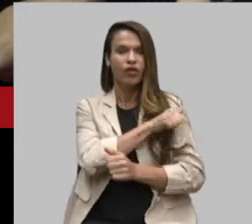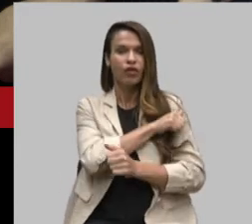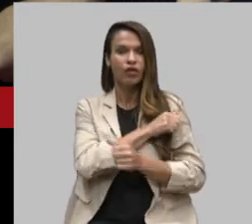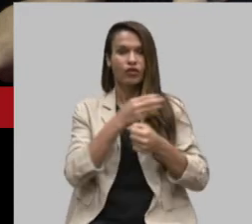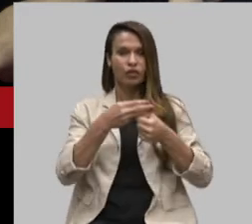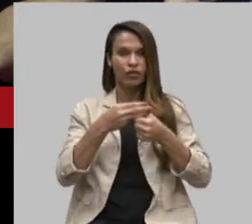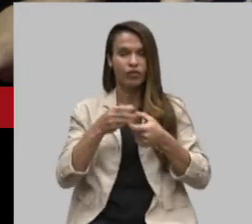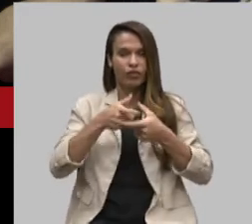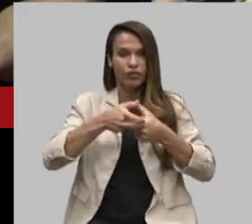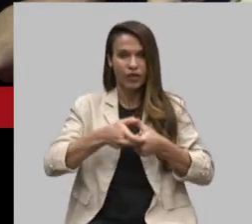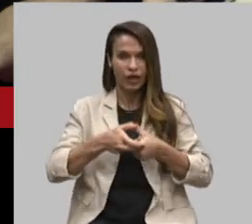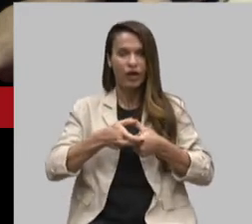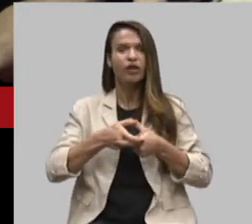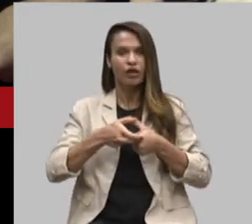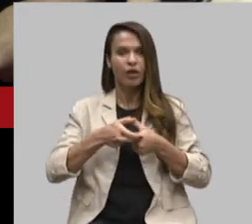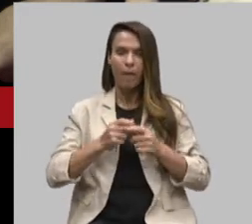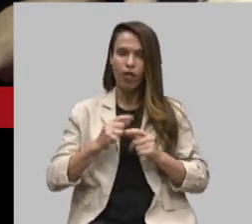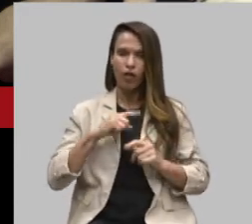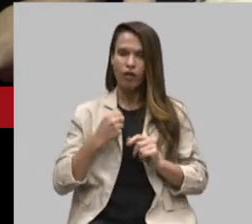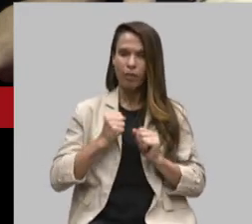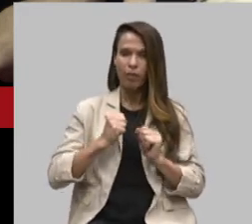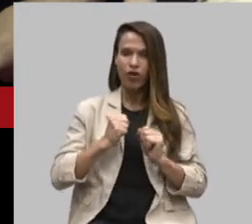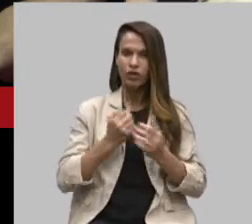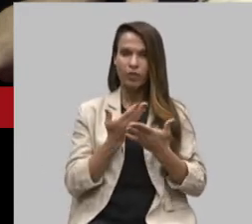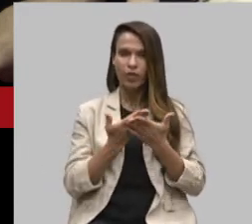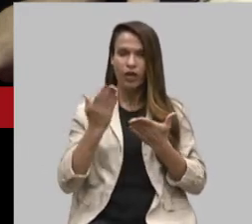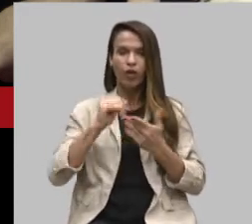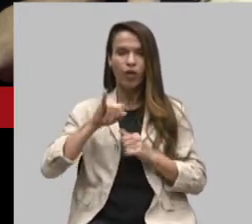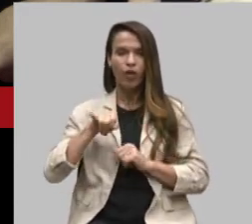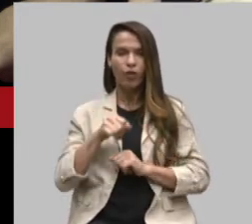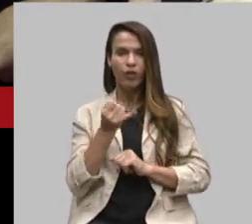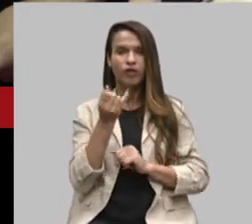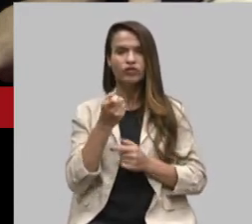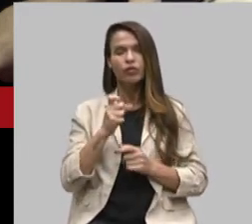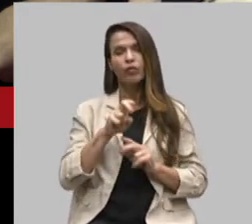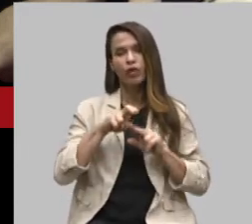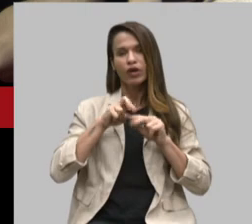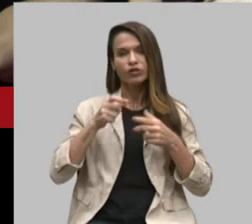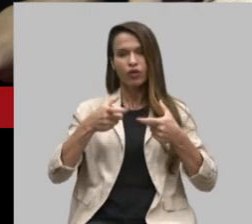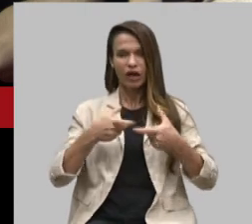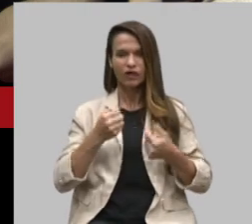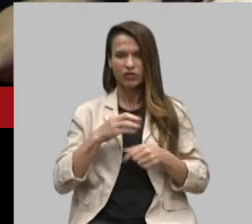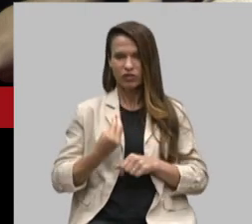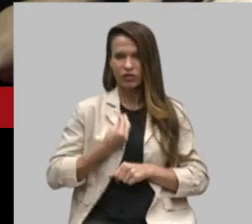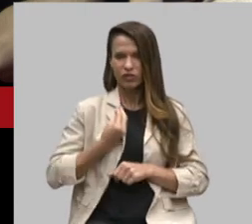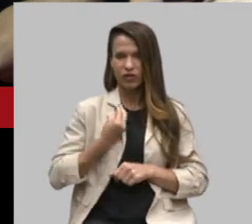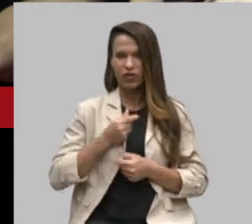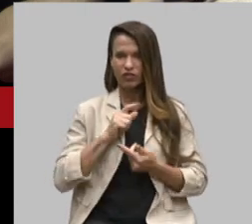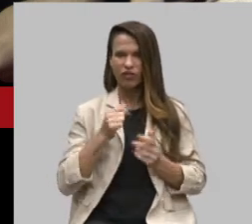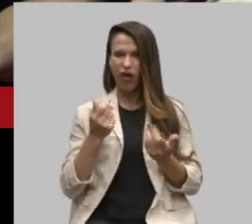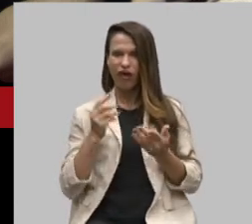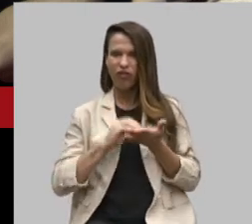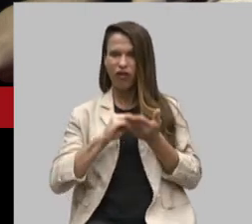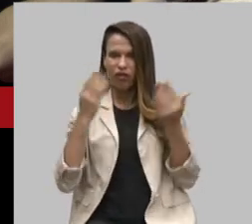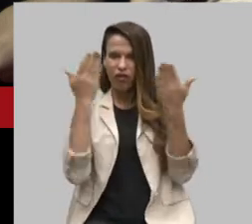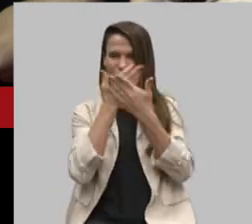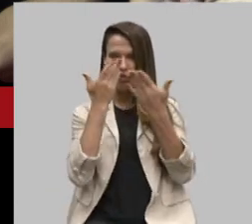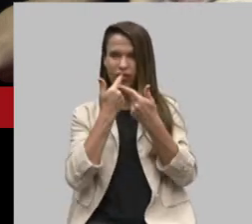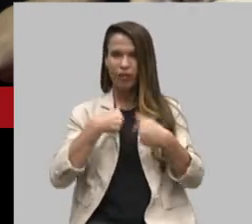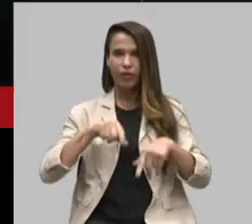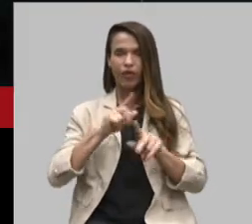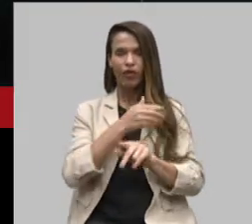pequenos a gente pode perder essa questão de oportunidade só pelo local que a gente vive nós somos invisíveis pro governo é só isso